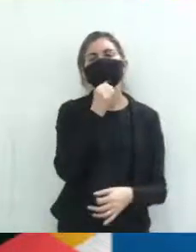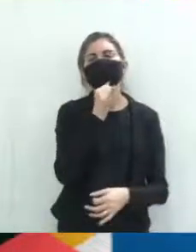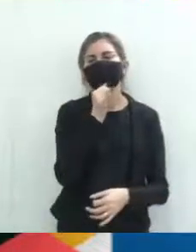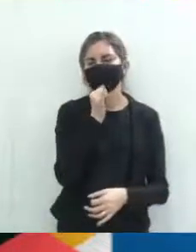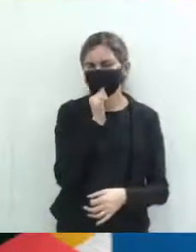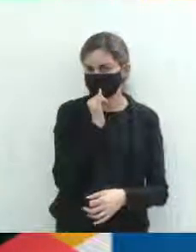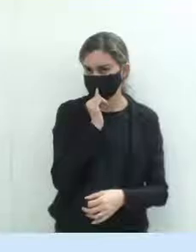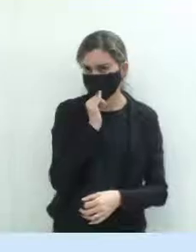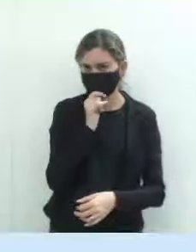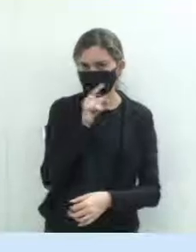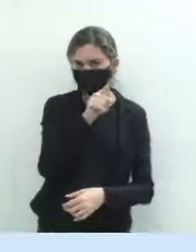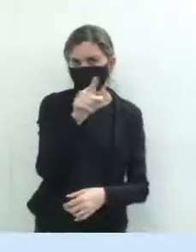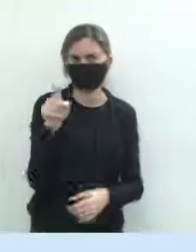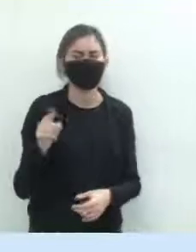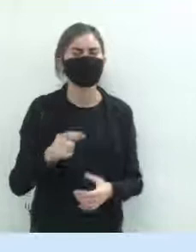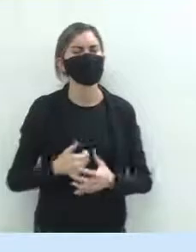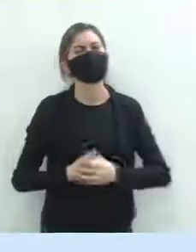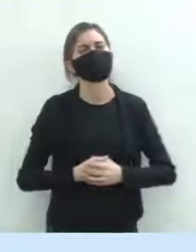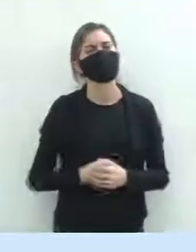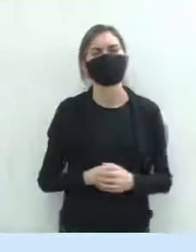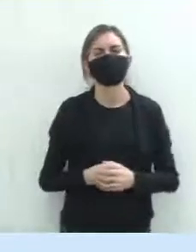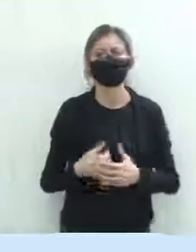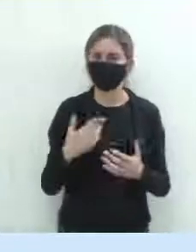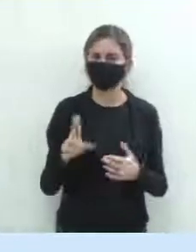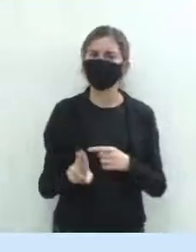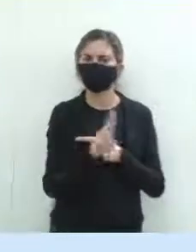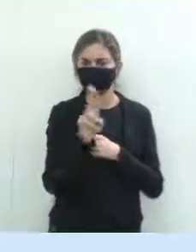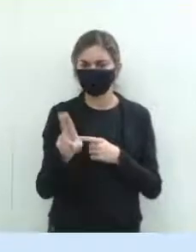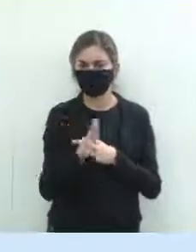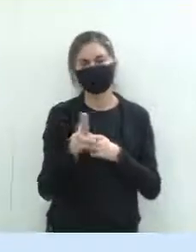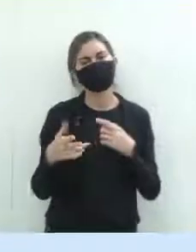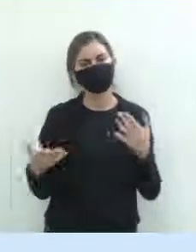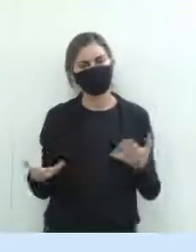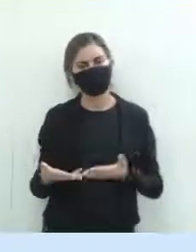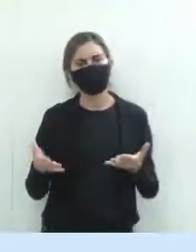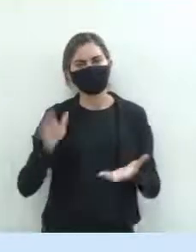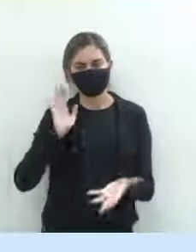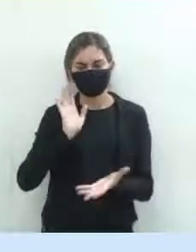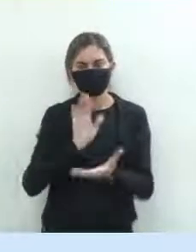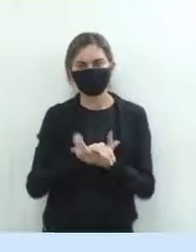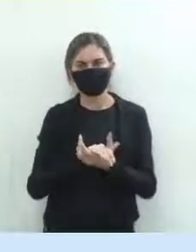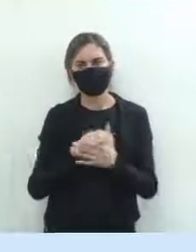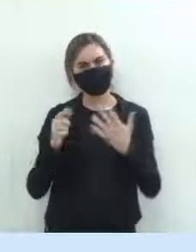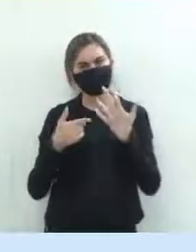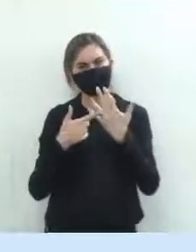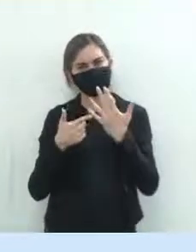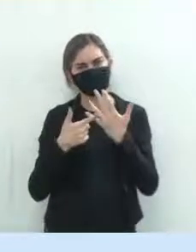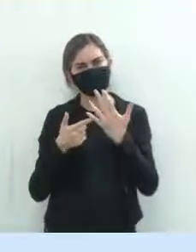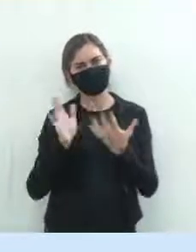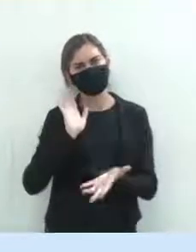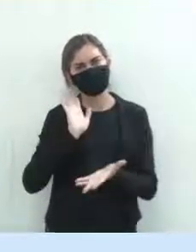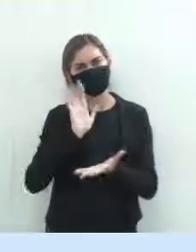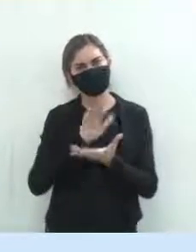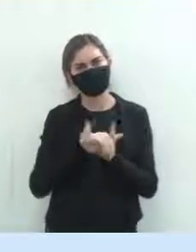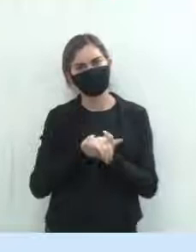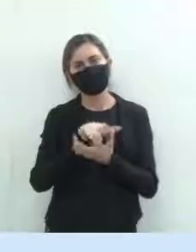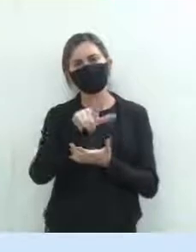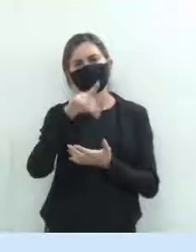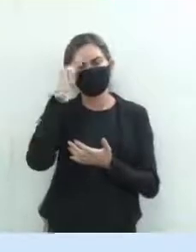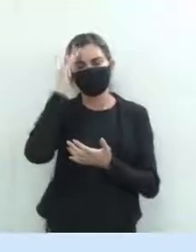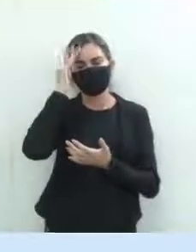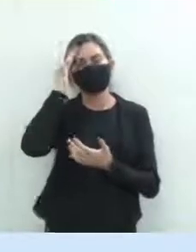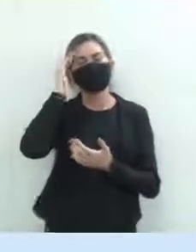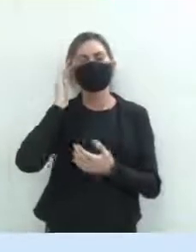para vocês bem típico. Vou utilizar aqui a questão do casamento, para que você possa entender essa questão de ética